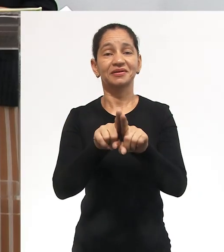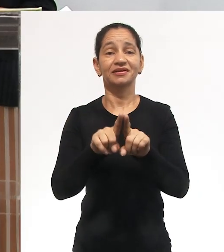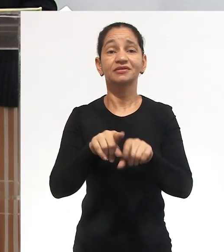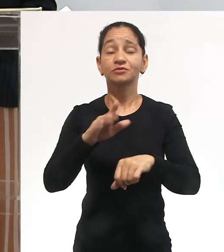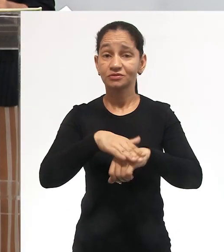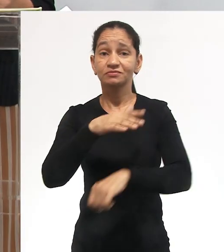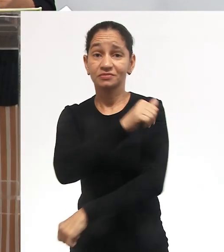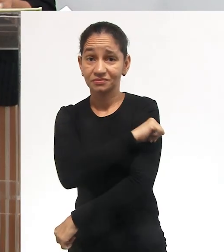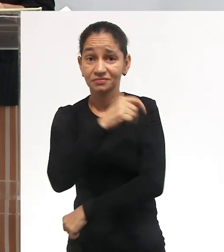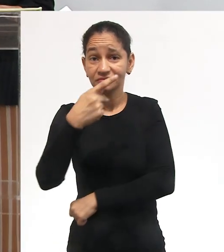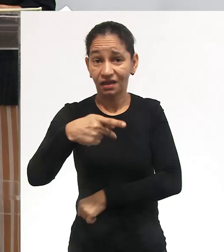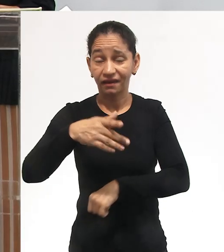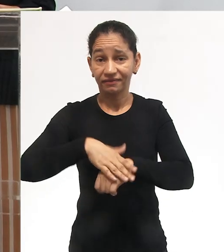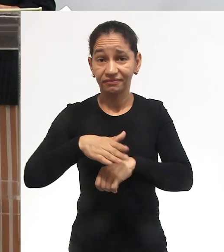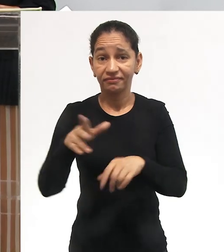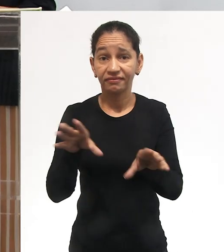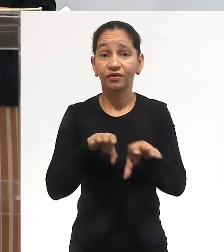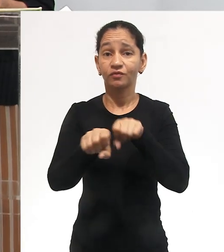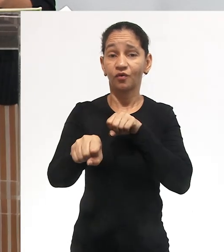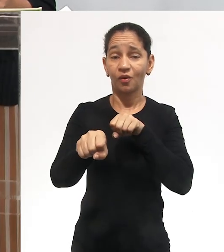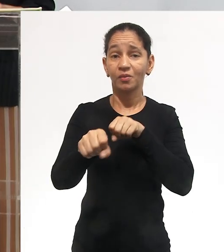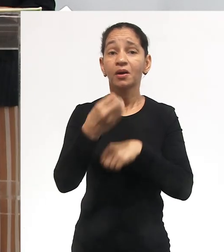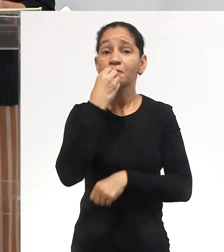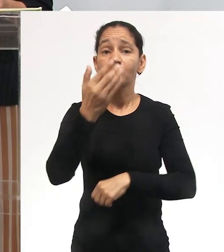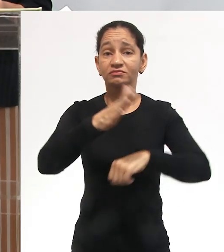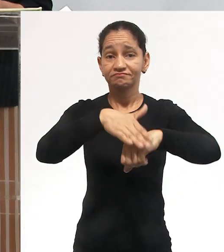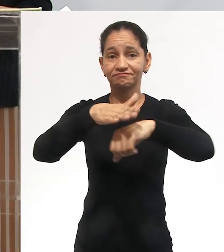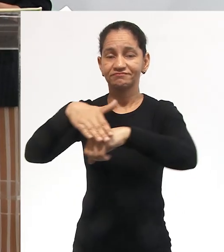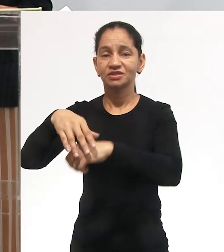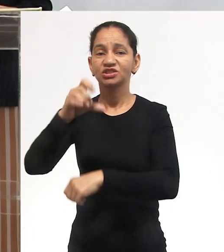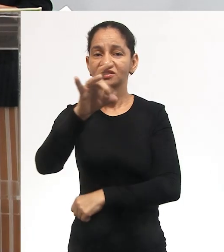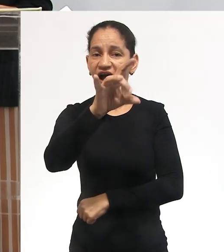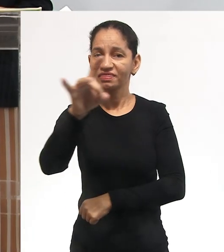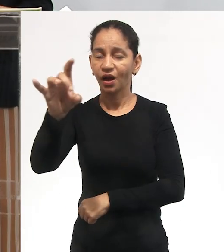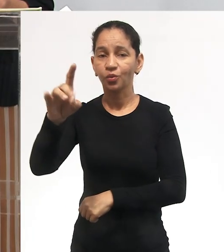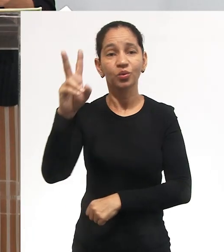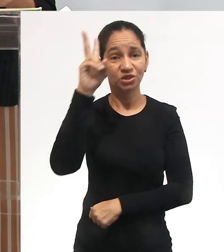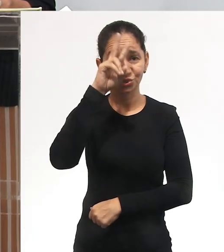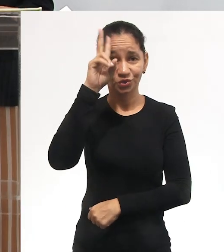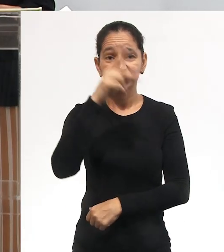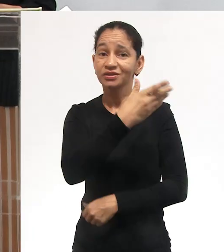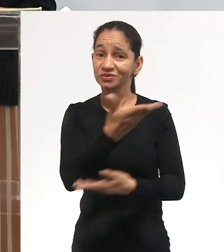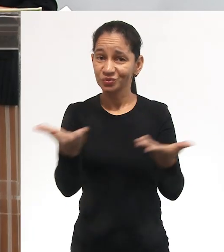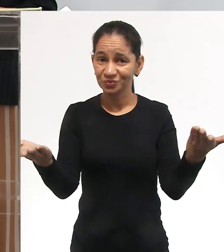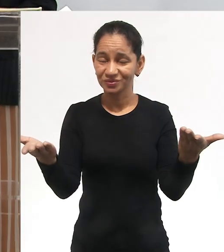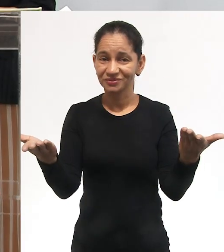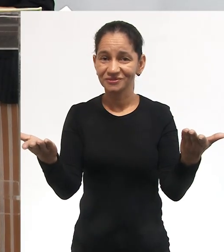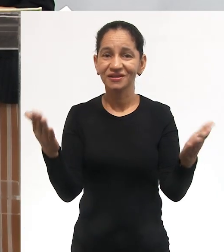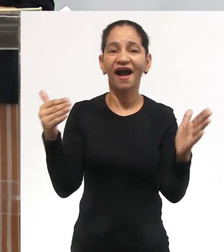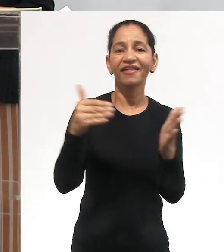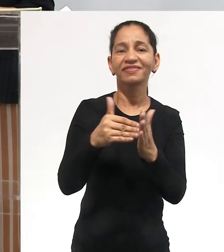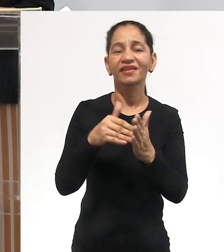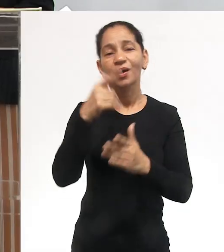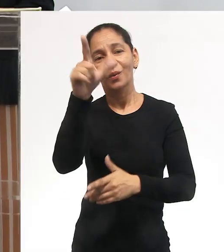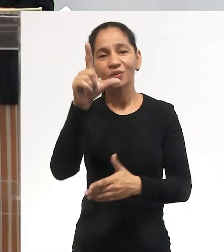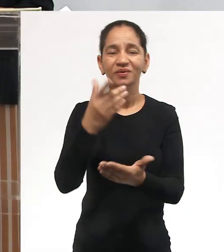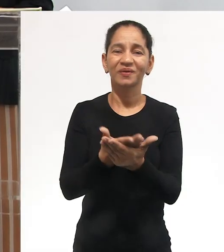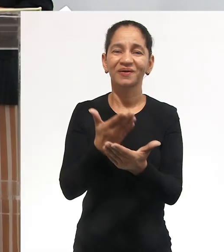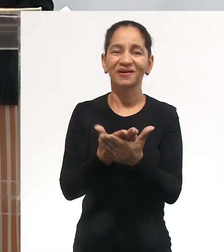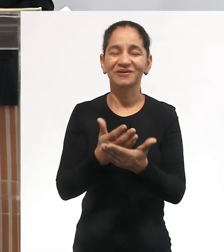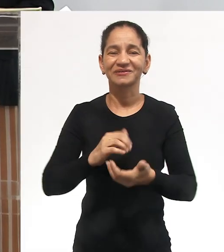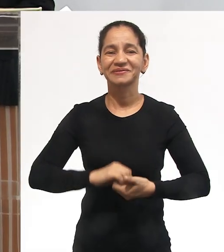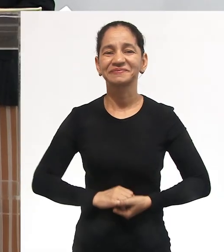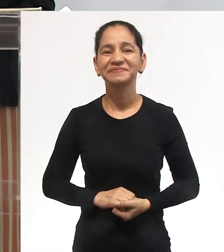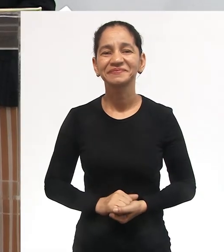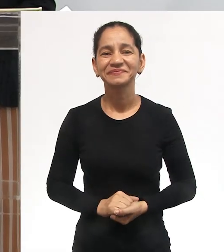nossos estudantes, os nossos alunos, sejam protagonistas das suas histórias. Então, até breve, até a